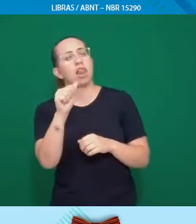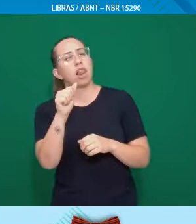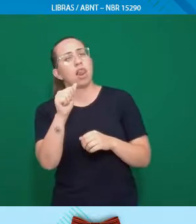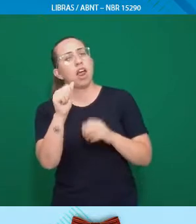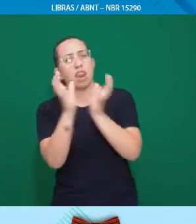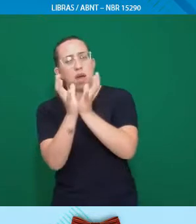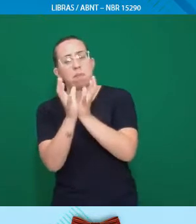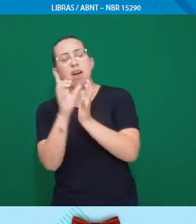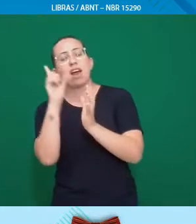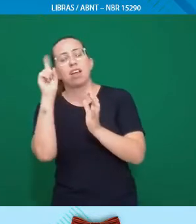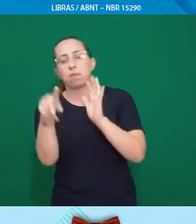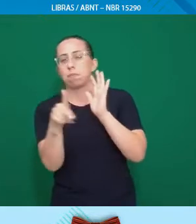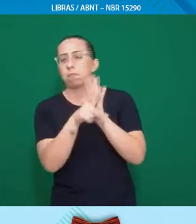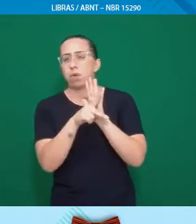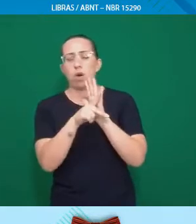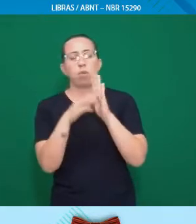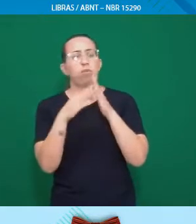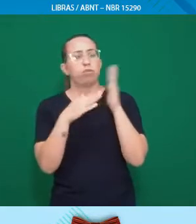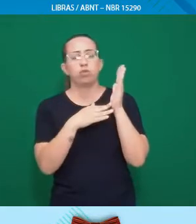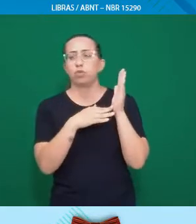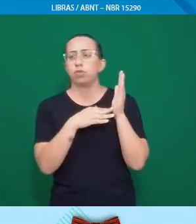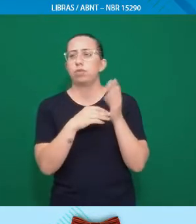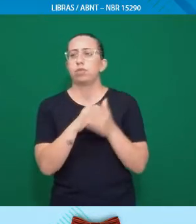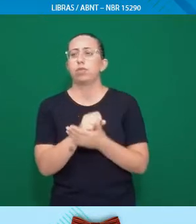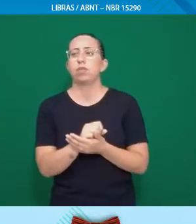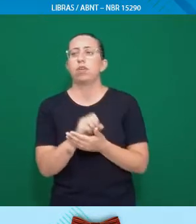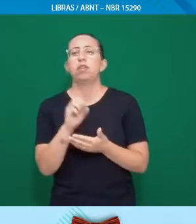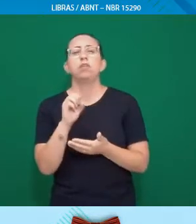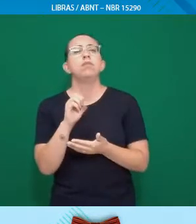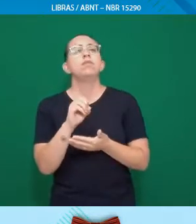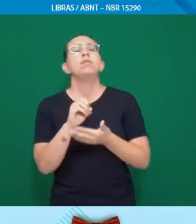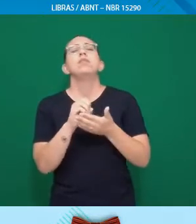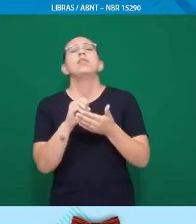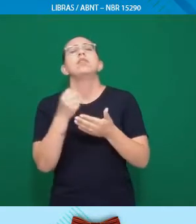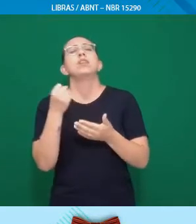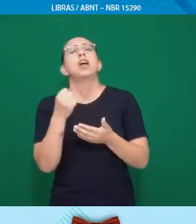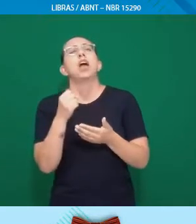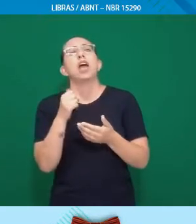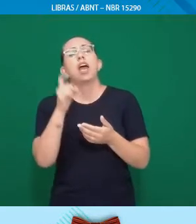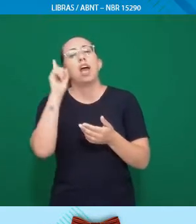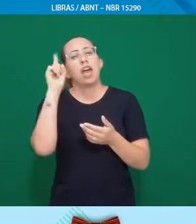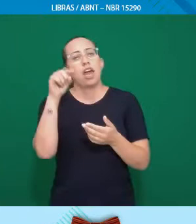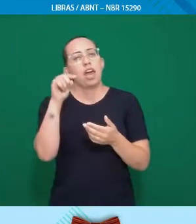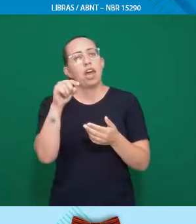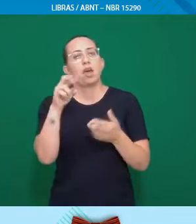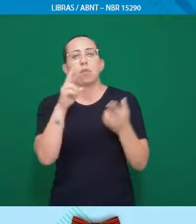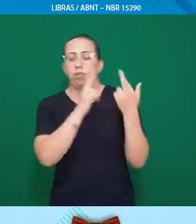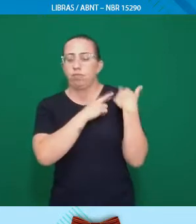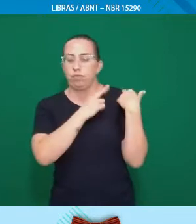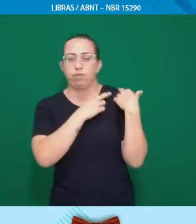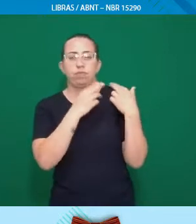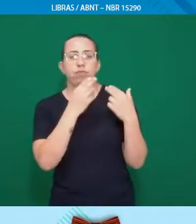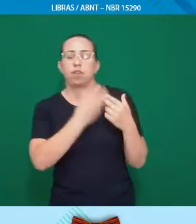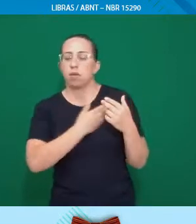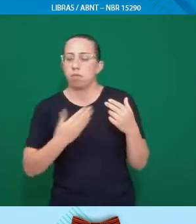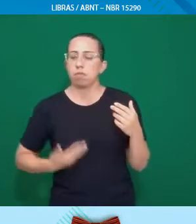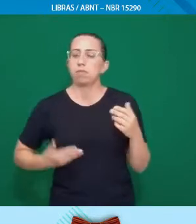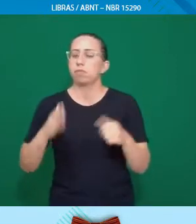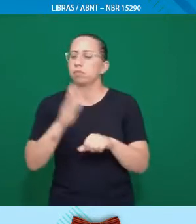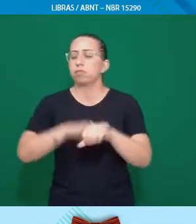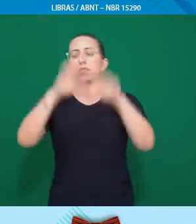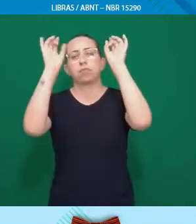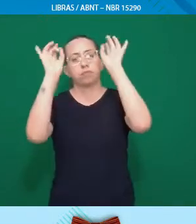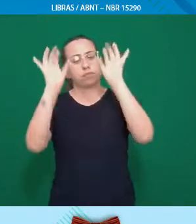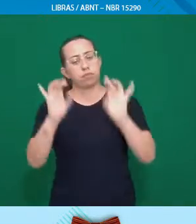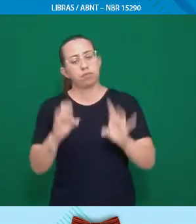poder público tem a obrigação muito grande com o papai né porque atividade-fim seria do poder público mais feito de uma forma muito mais especial e